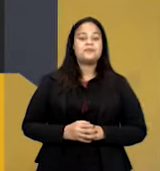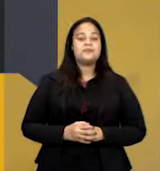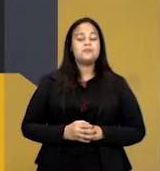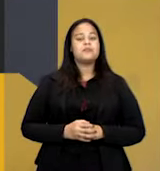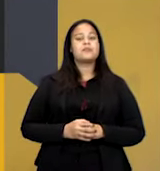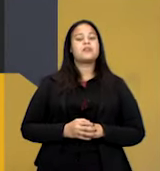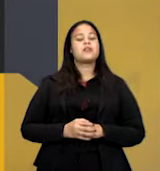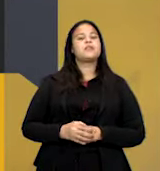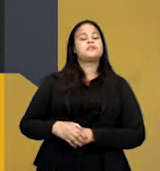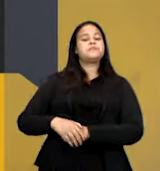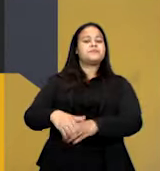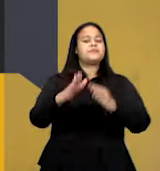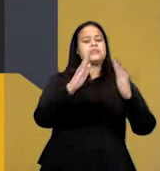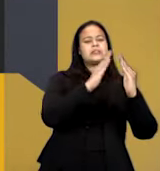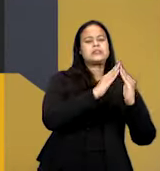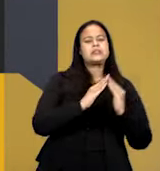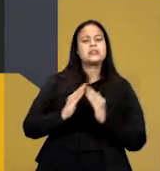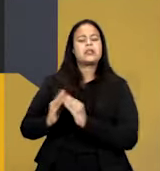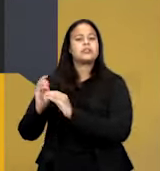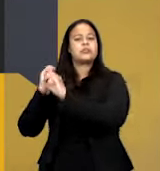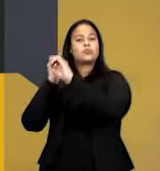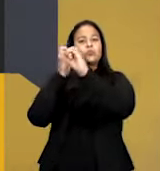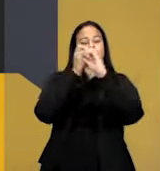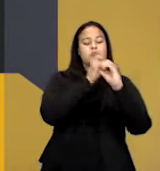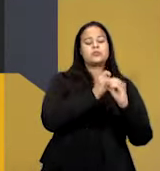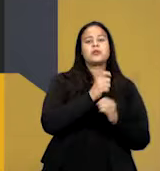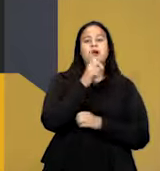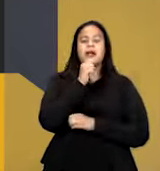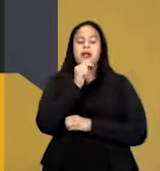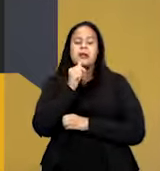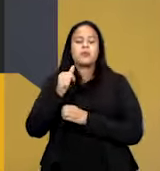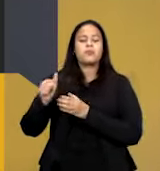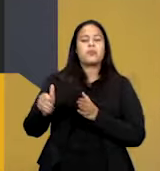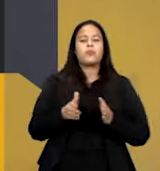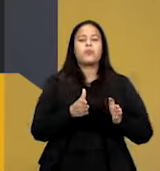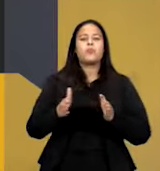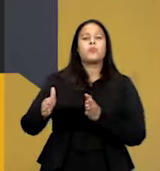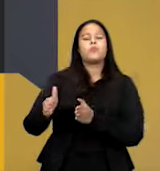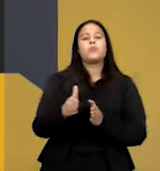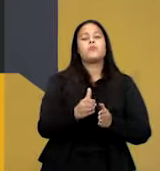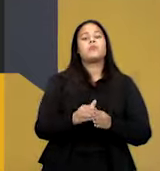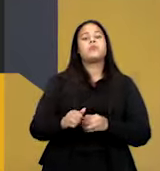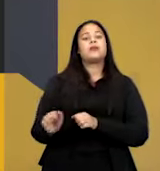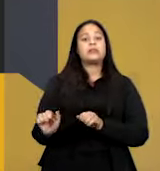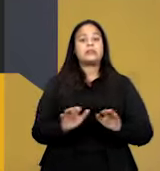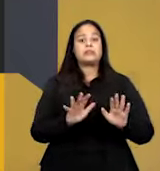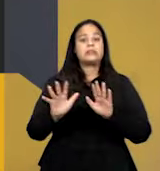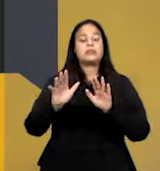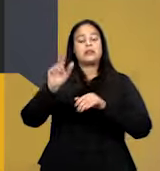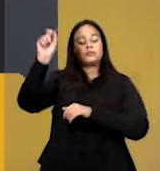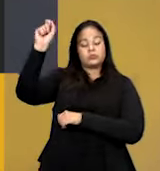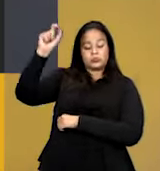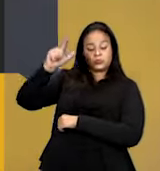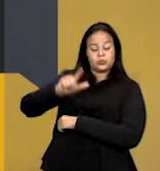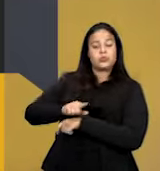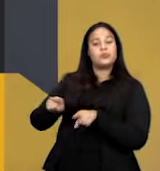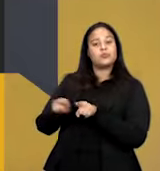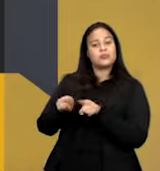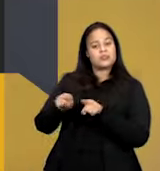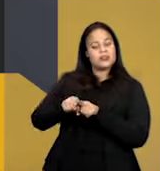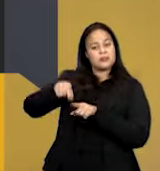Pavimentação, pontes, construções, encanamento de água, encanamento de gás, redes elétricas,